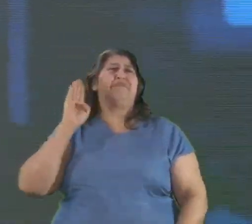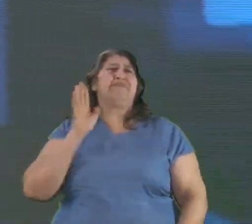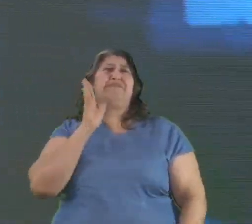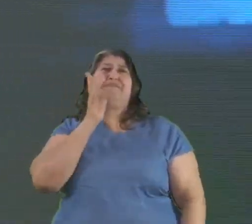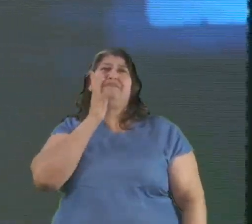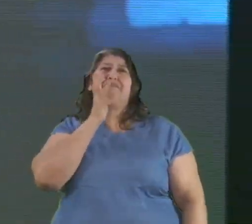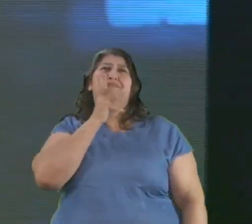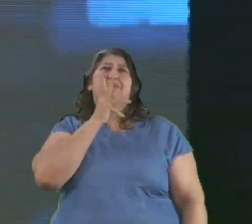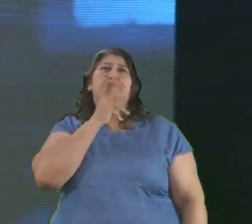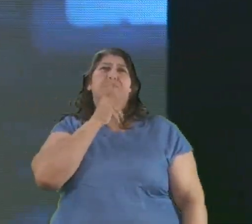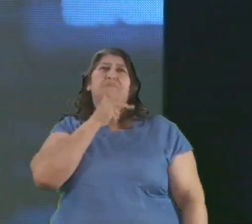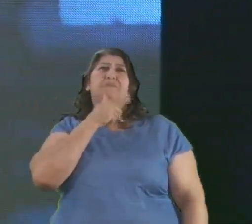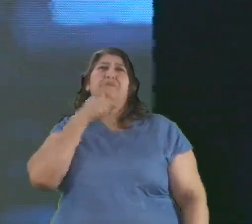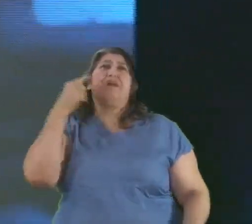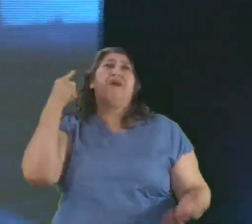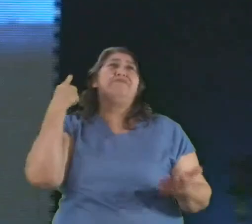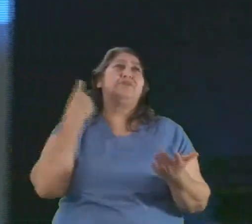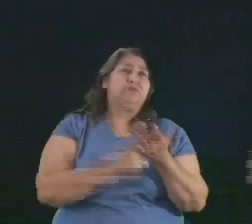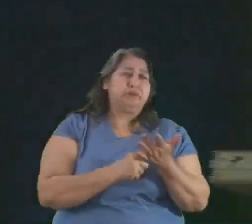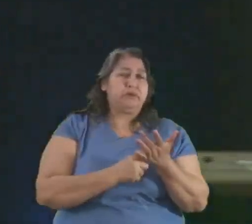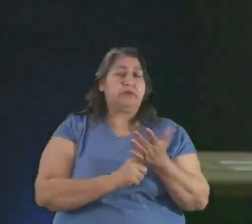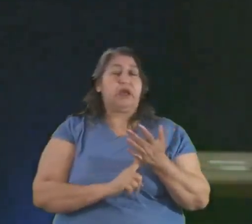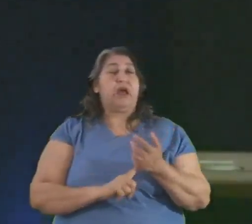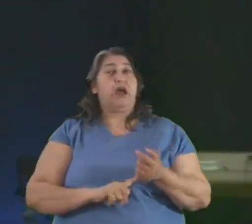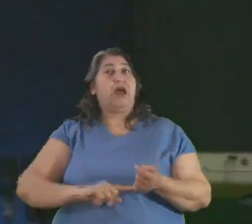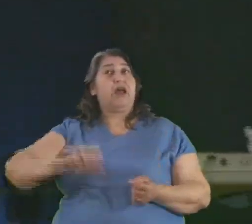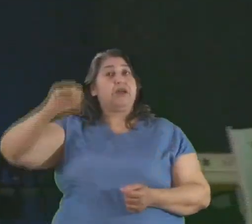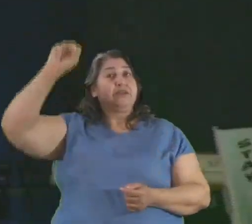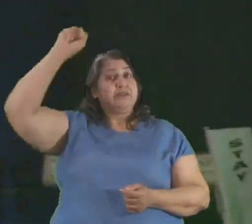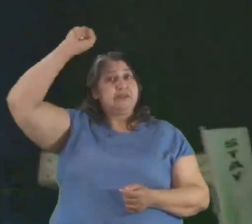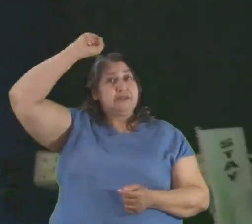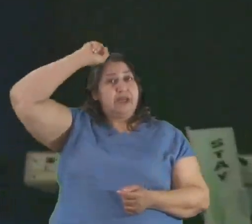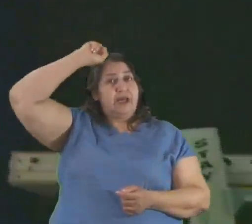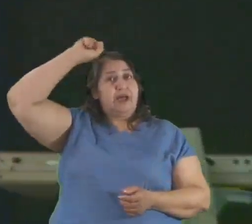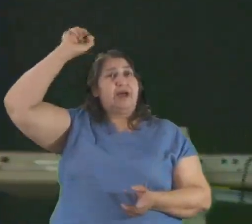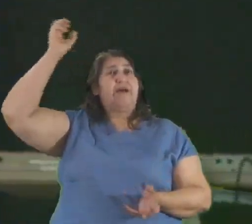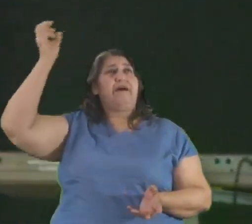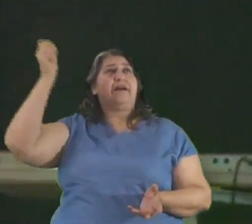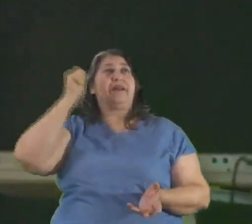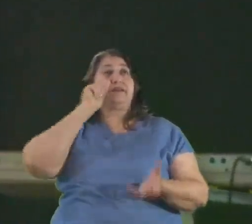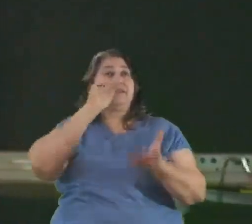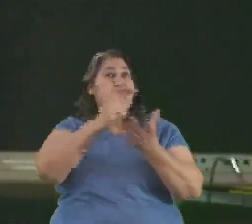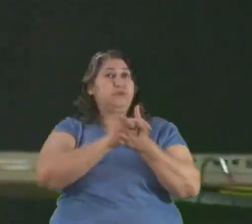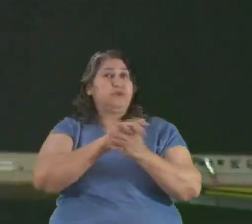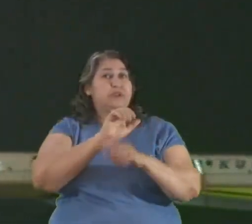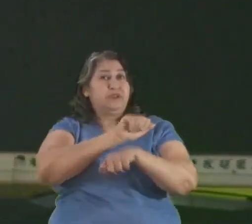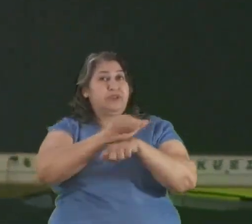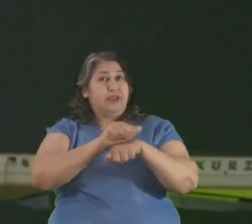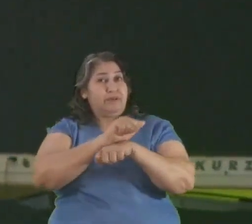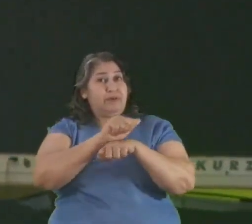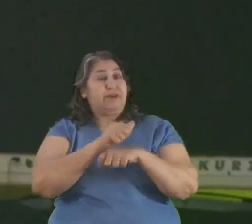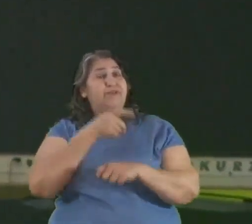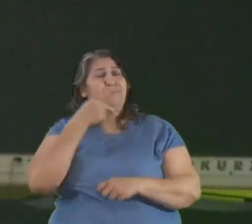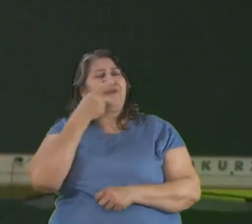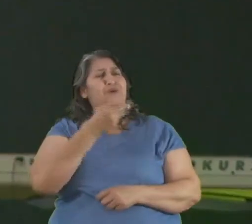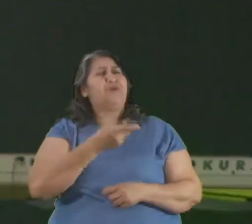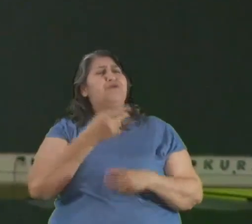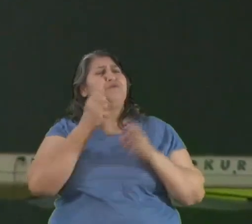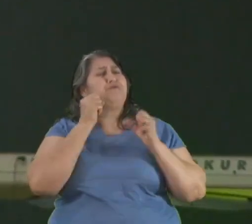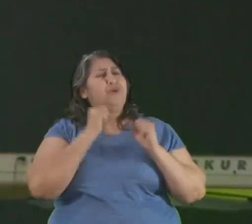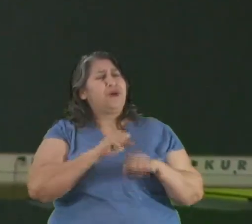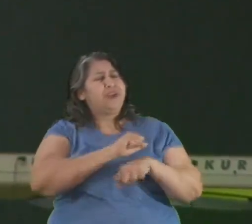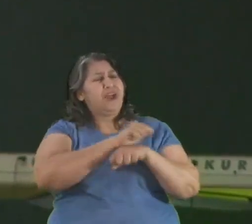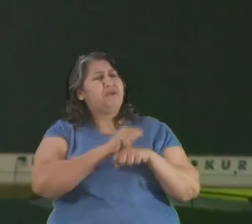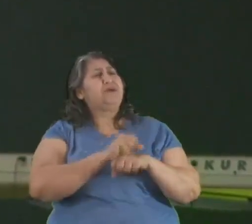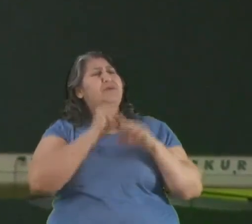a ideia genial de oferecer a sua serva Agar